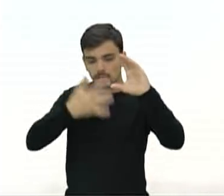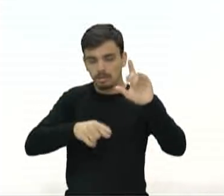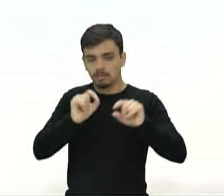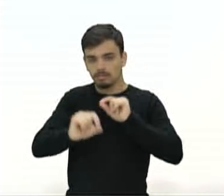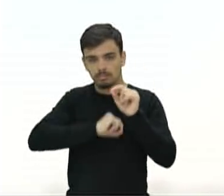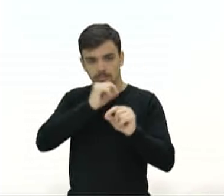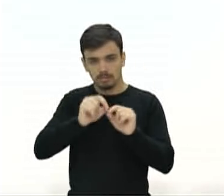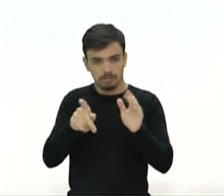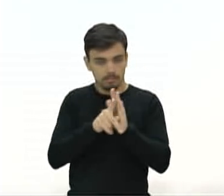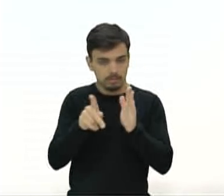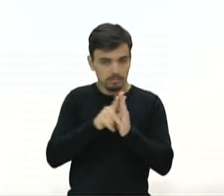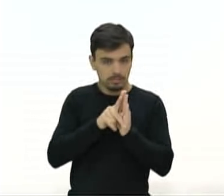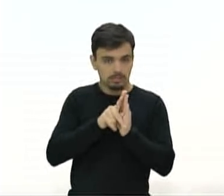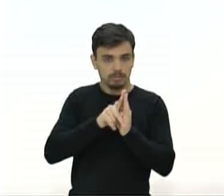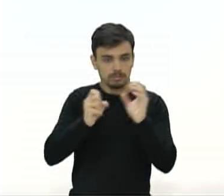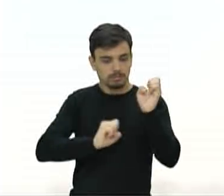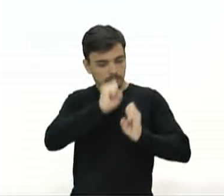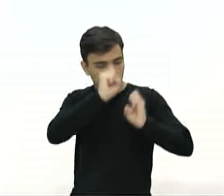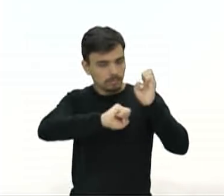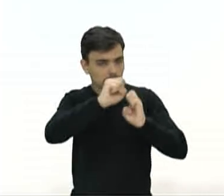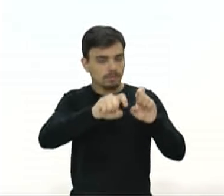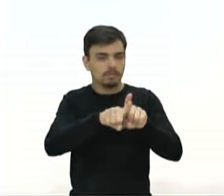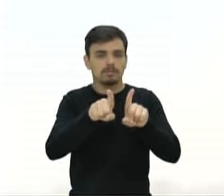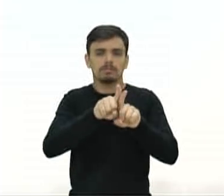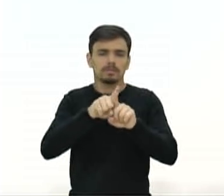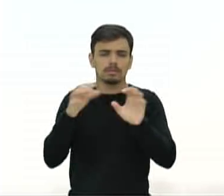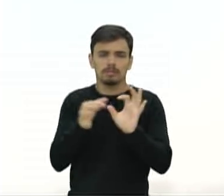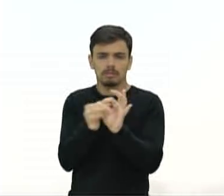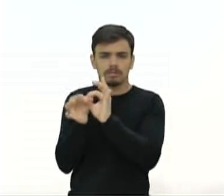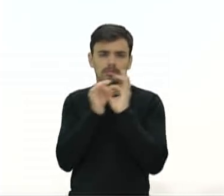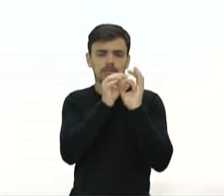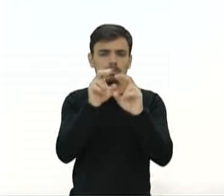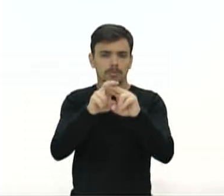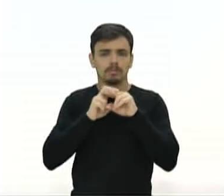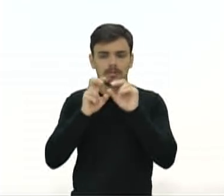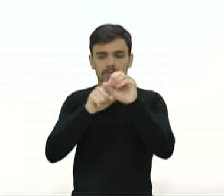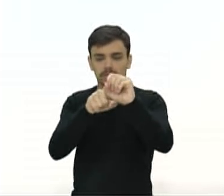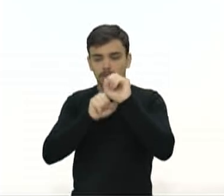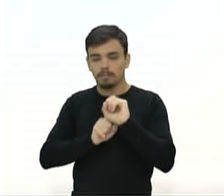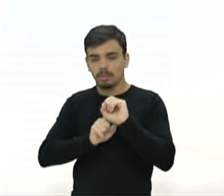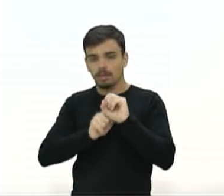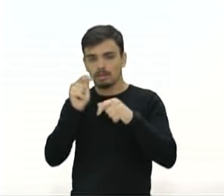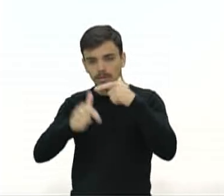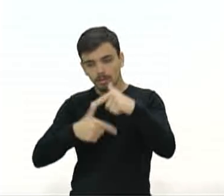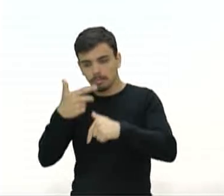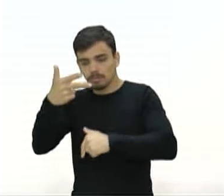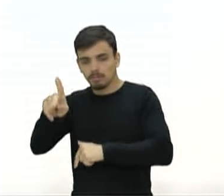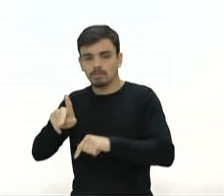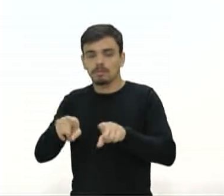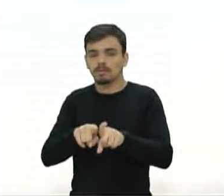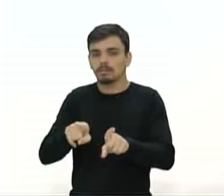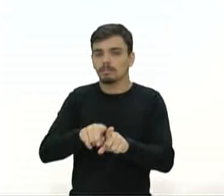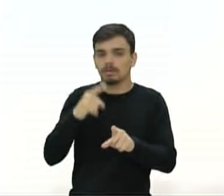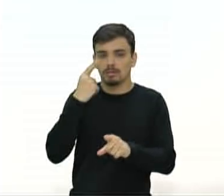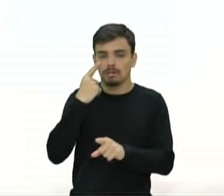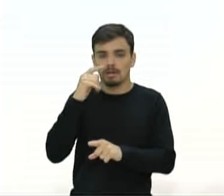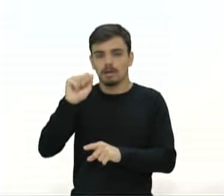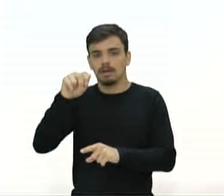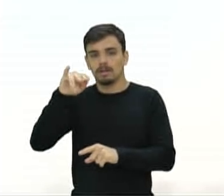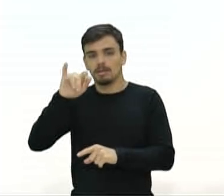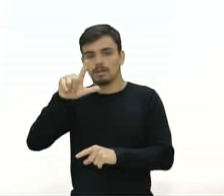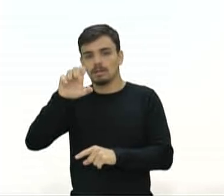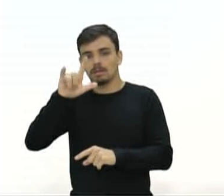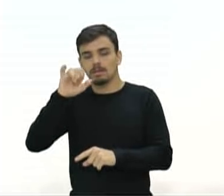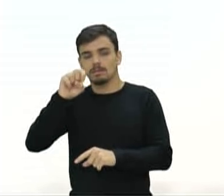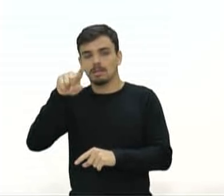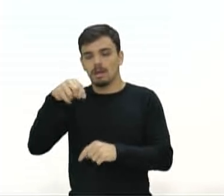sociedades industriais, ela gera união através da dependência do trabalho do outro, e vimos o exemplo do conto alienista, que fala sobre